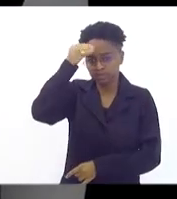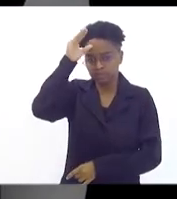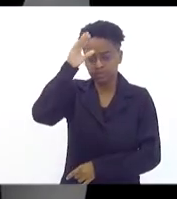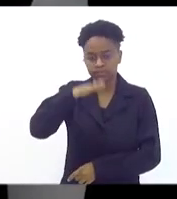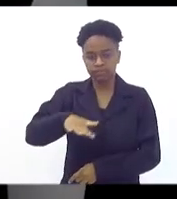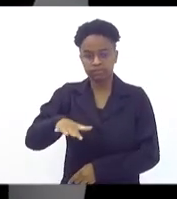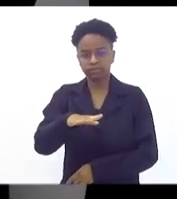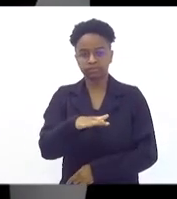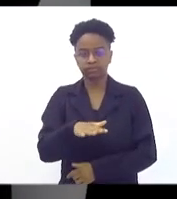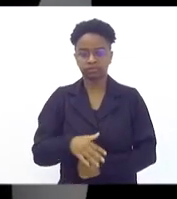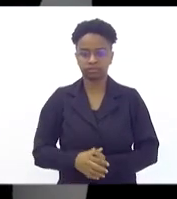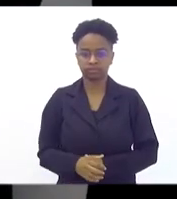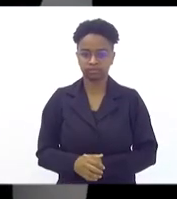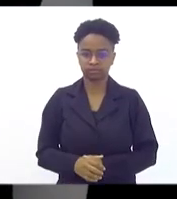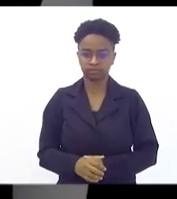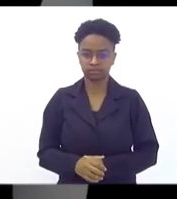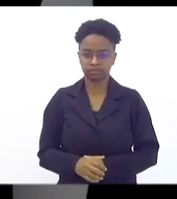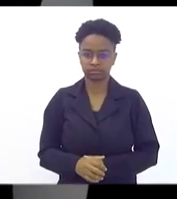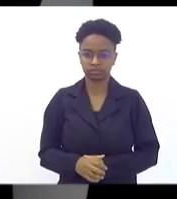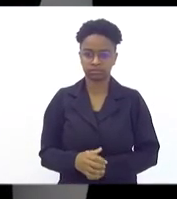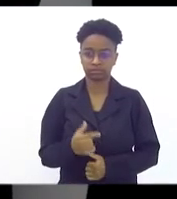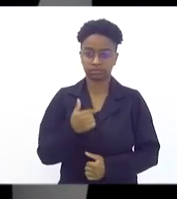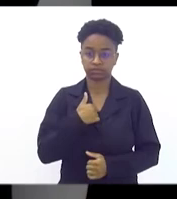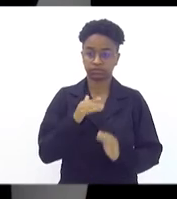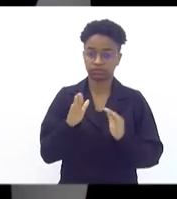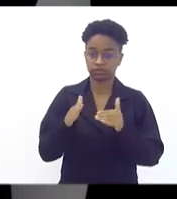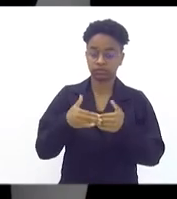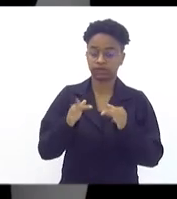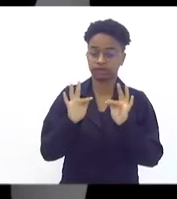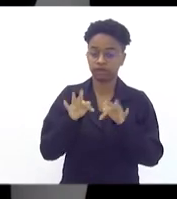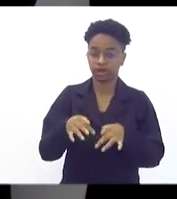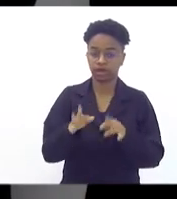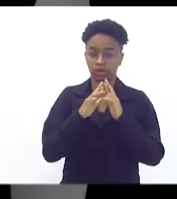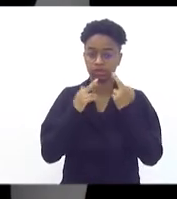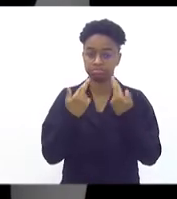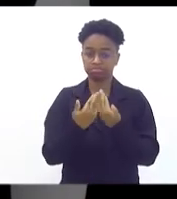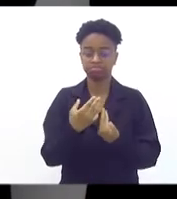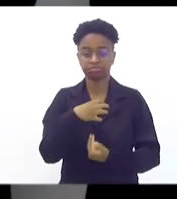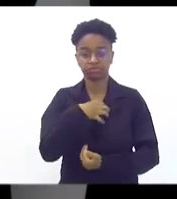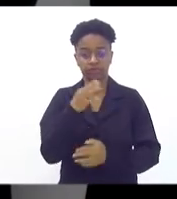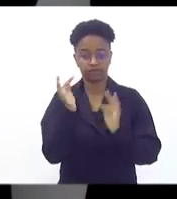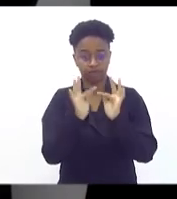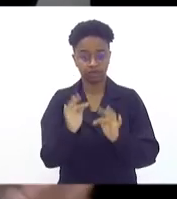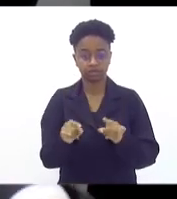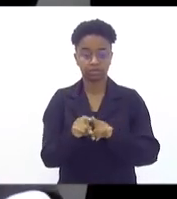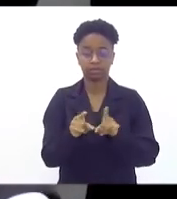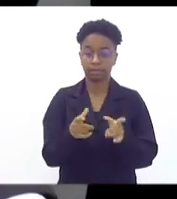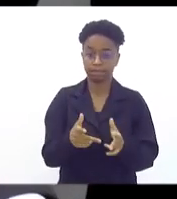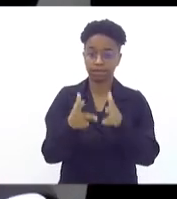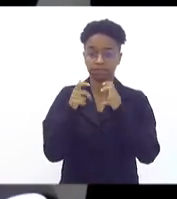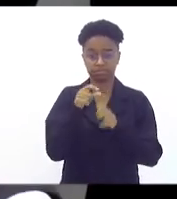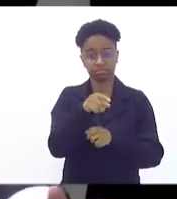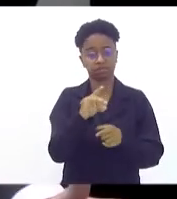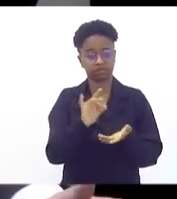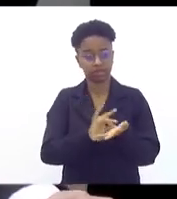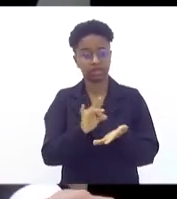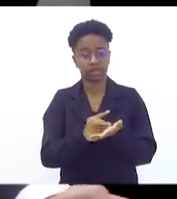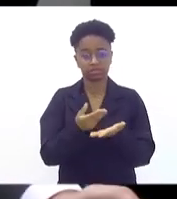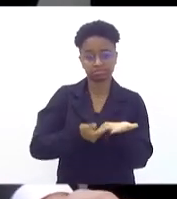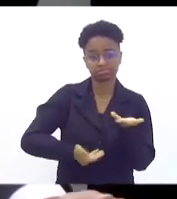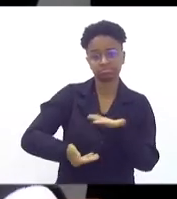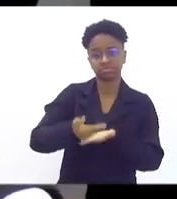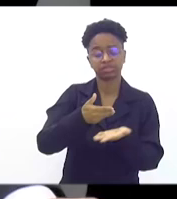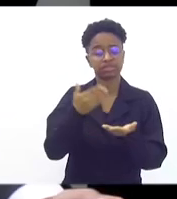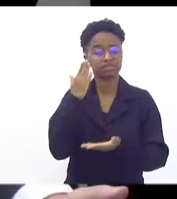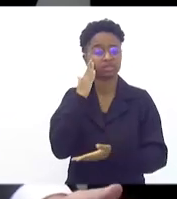setor eu vou encerrar essa reunião hoje aqui muito alegre percebendo realmente está inteirado do assunto